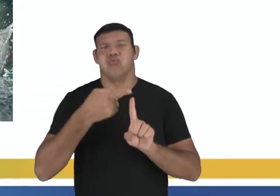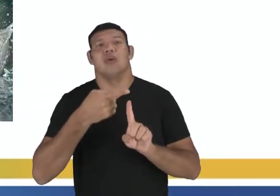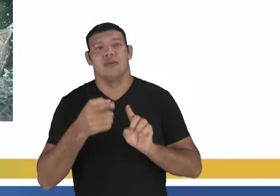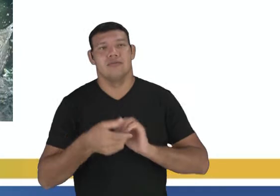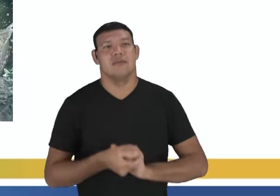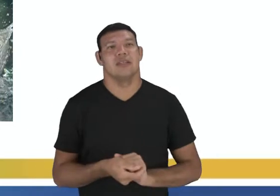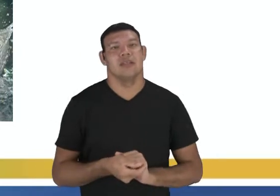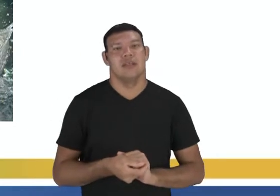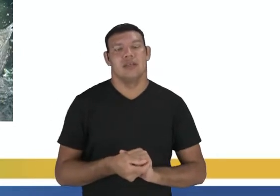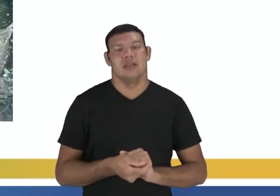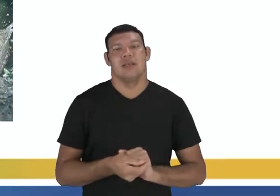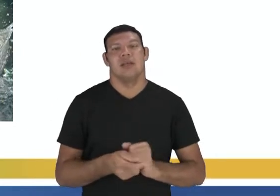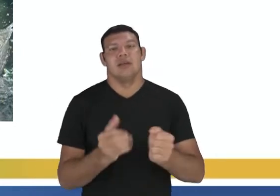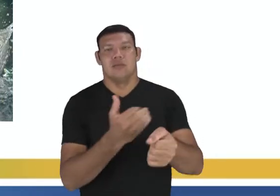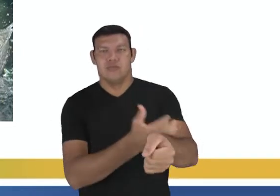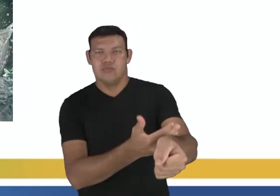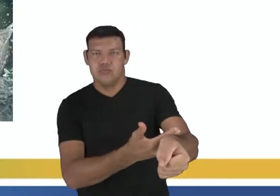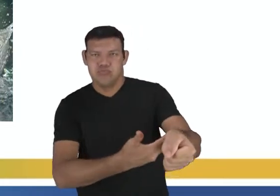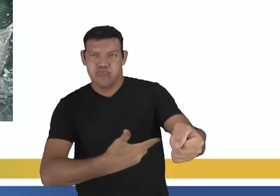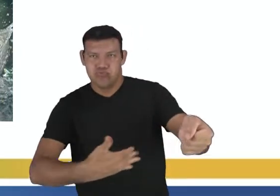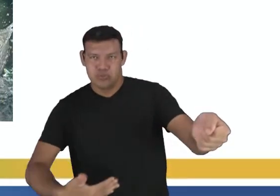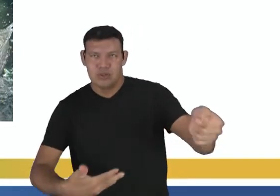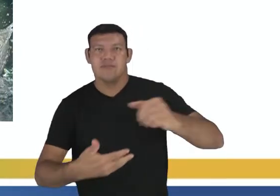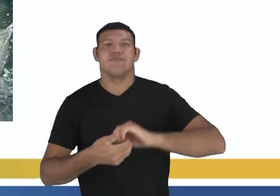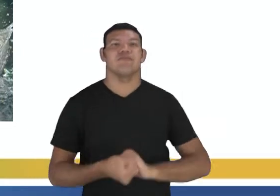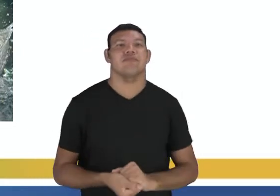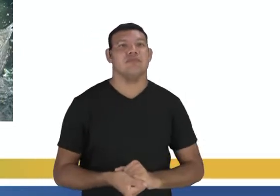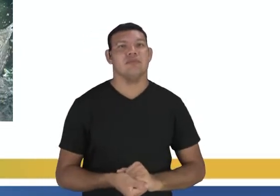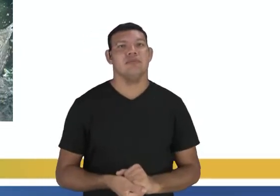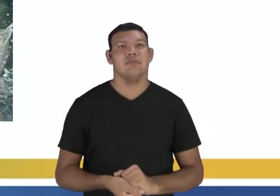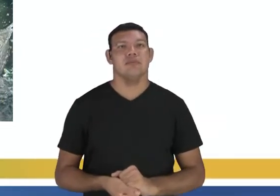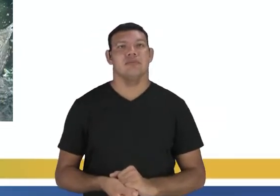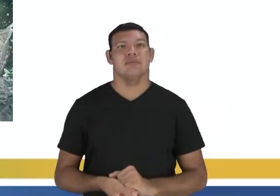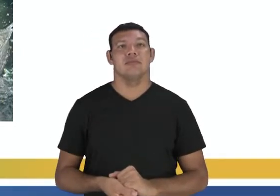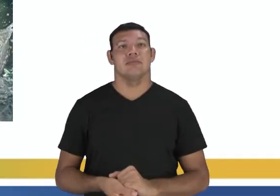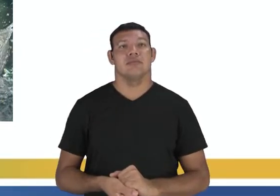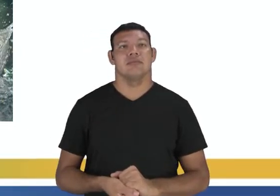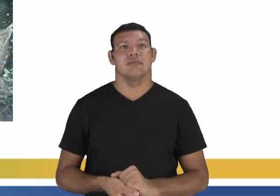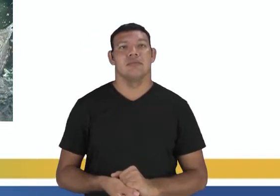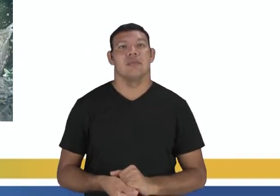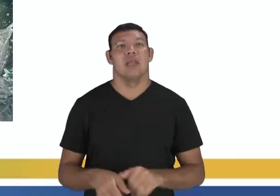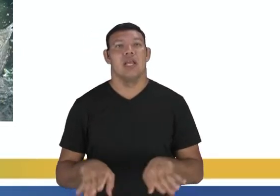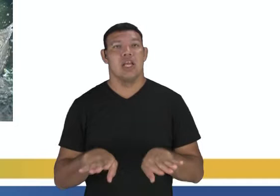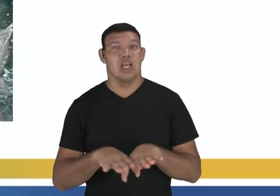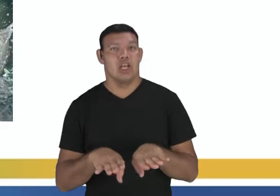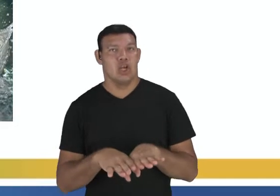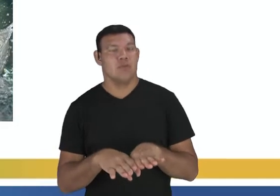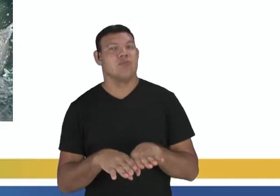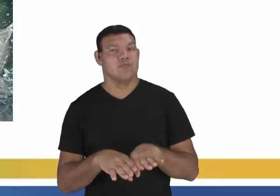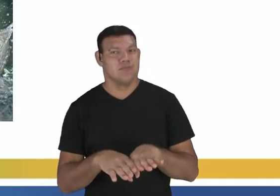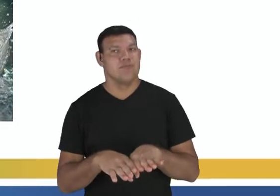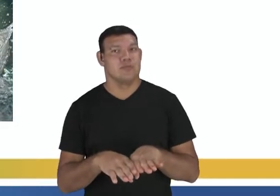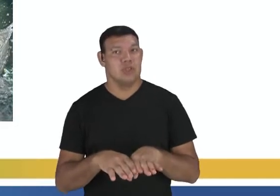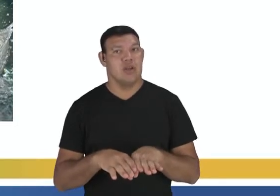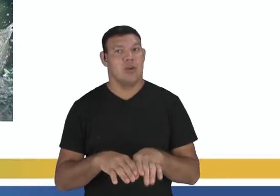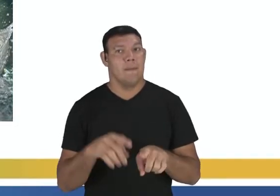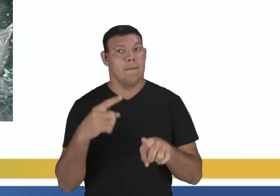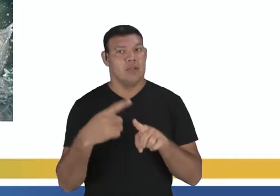pode causar até mesmo a morte. O tratamento é feito com o uso de antibióticos. Então, a leptospirose ela costuma ser muito comum